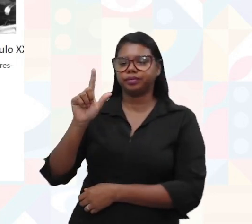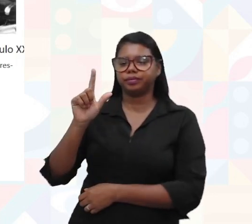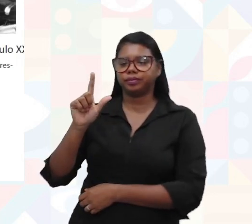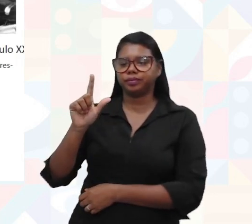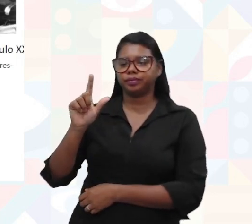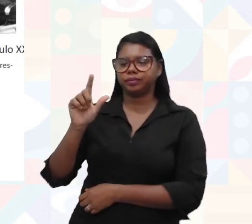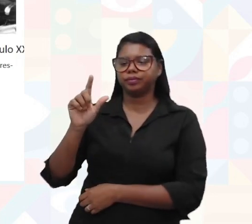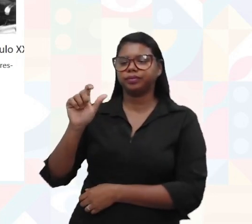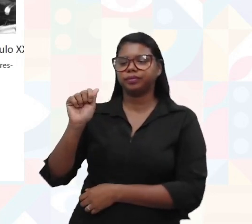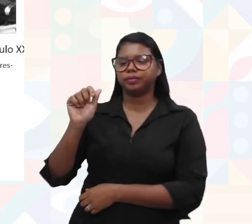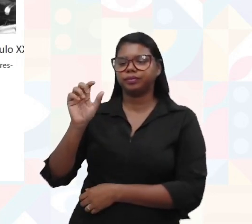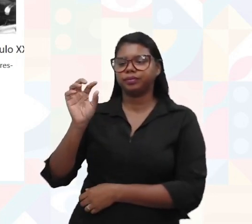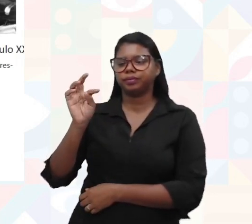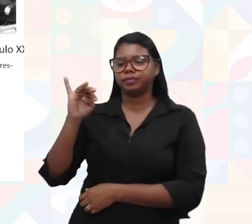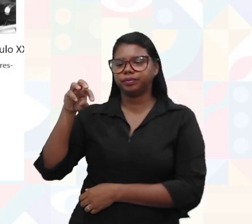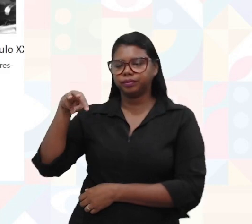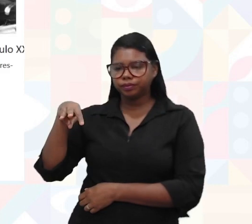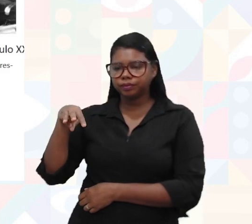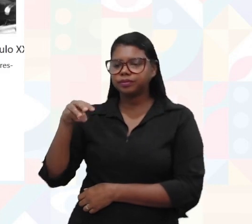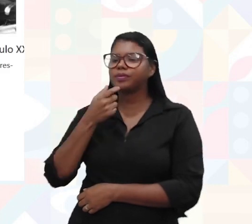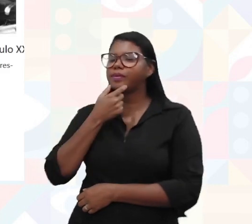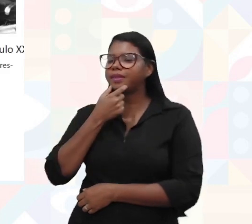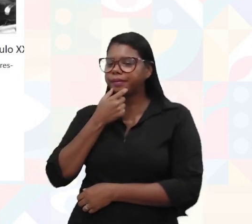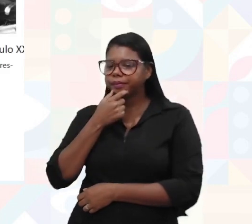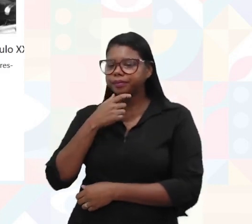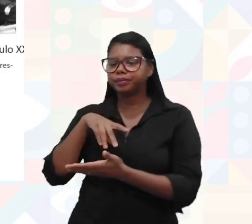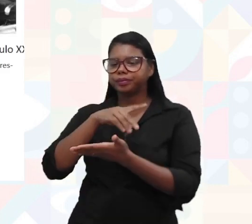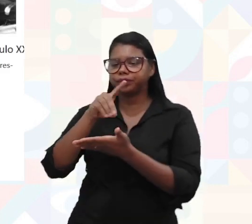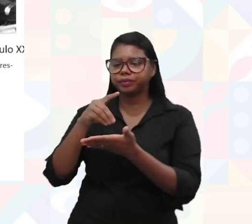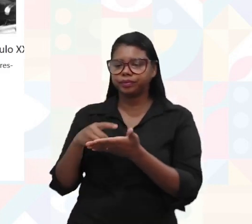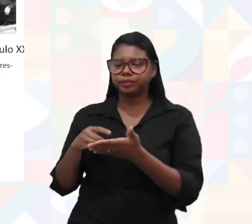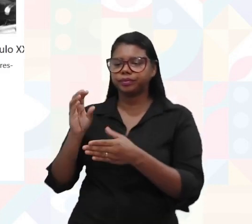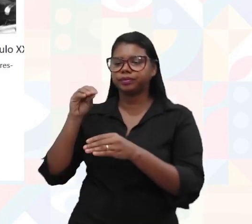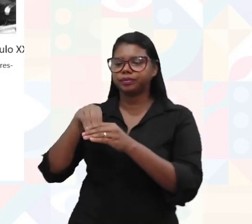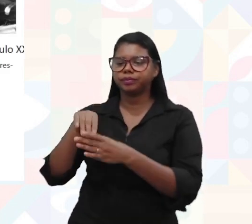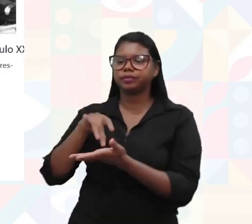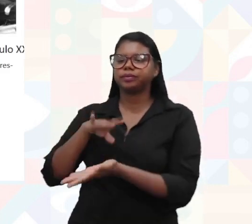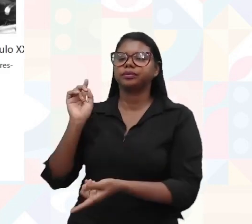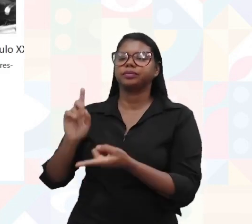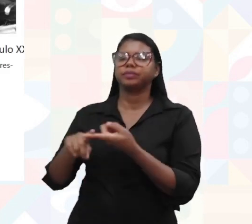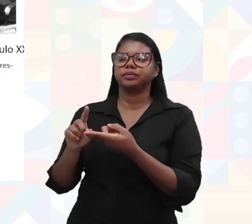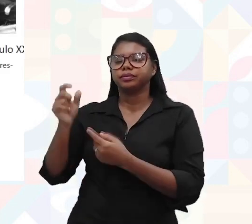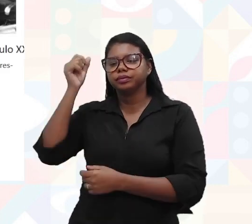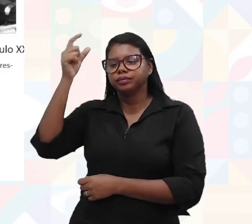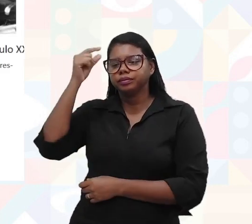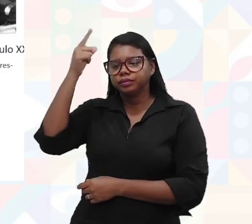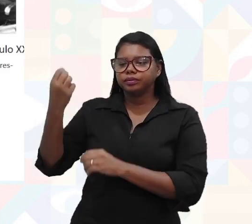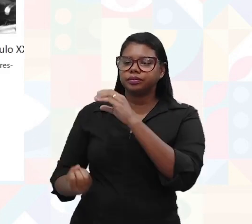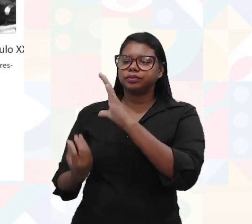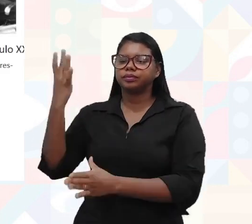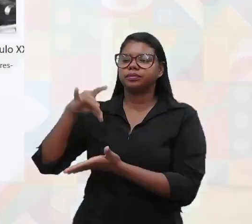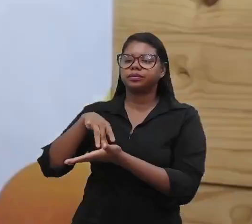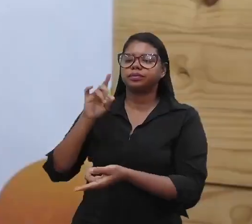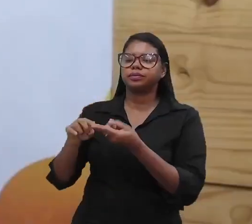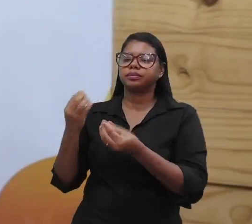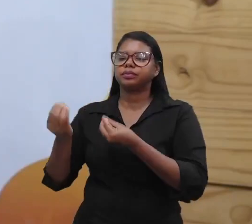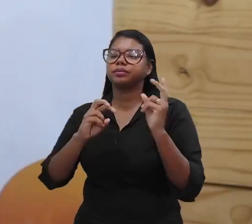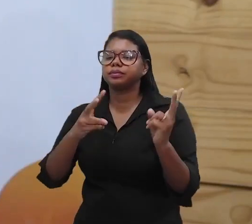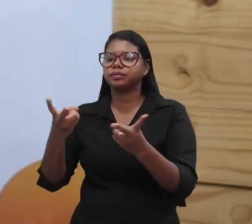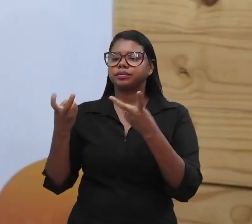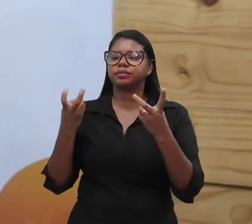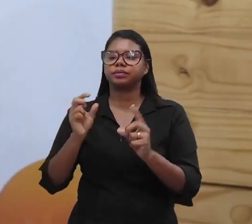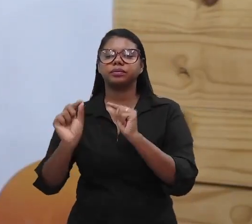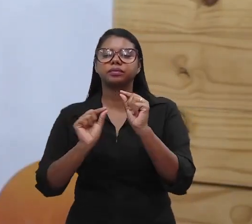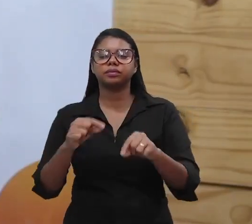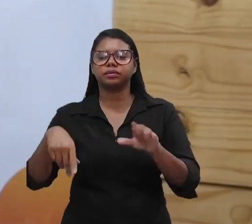palavra latina designium, né? E a ideia do design surge como uma intenção.